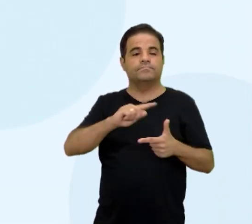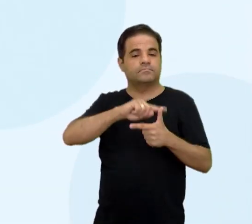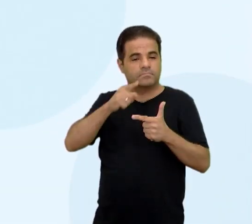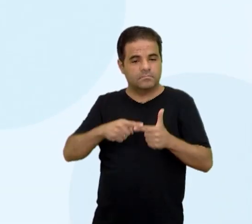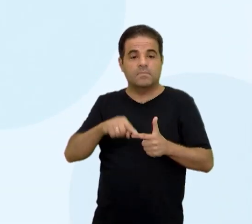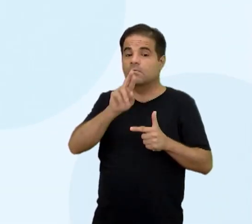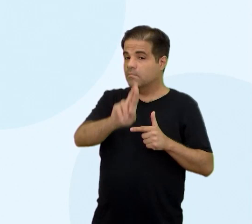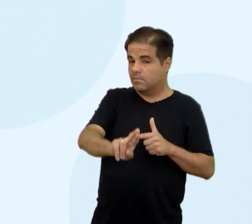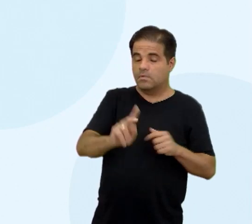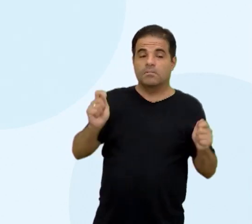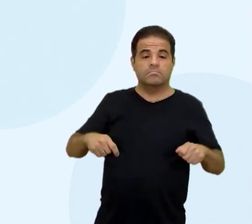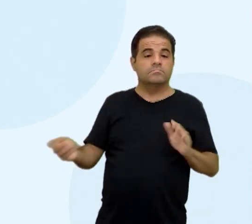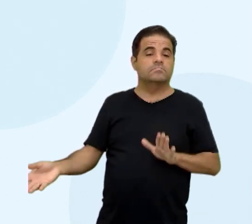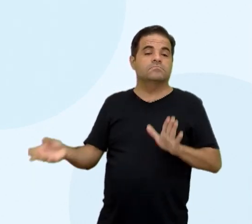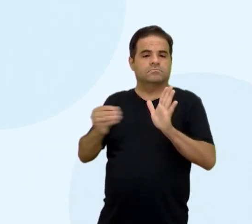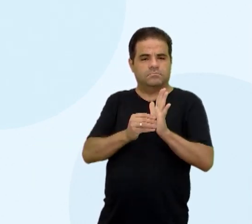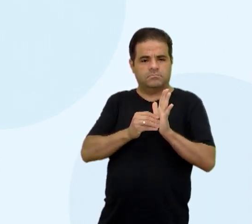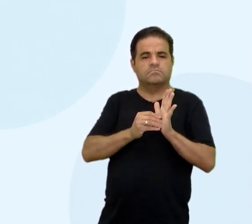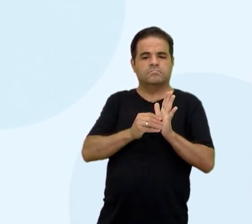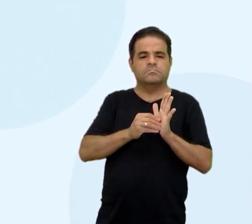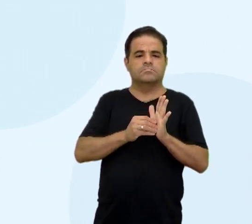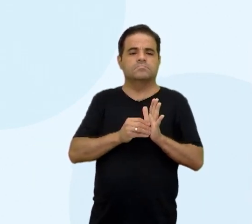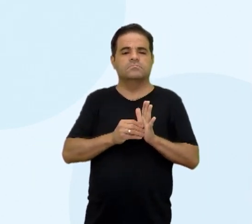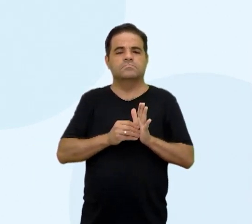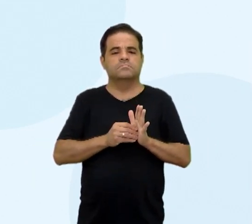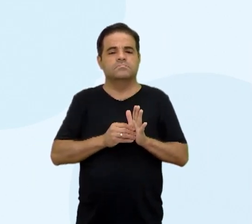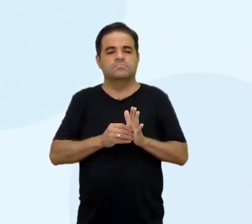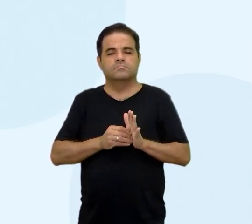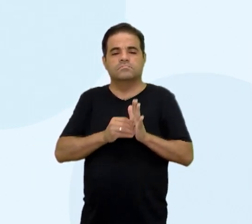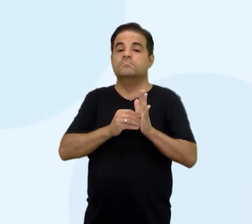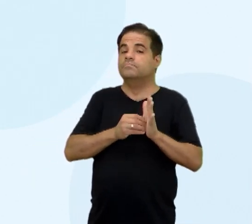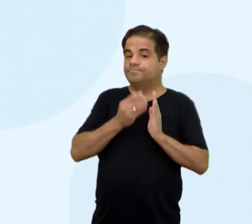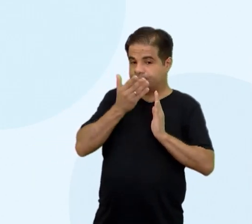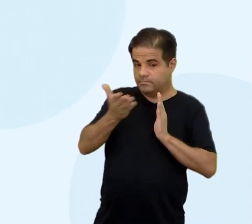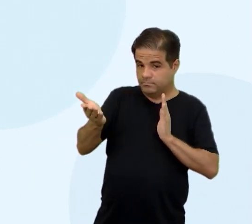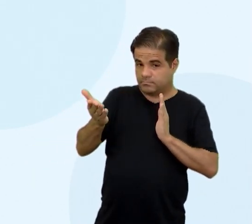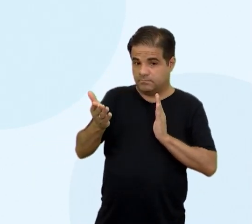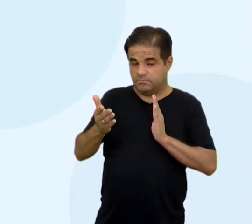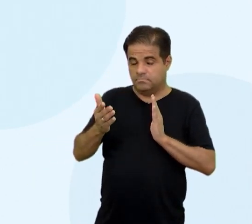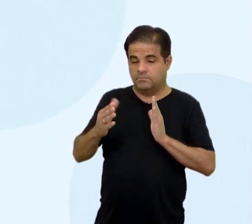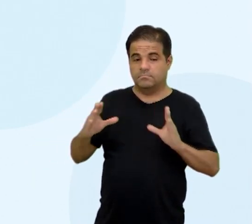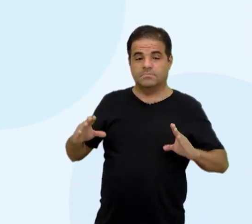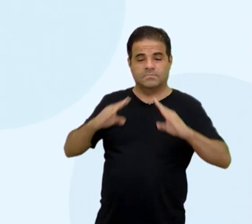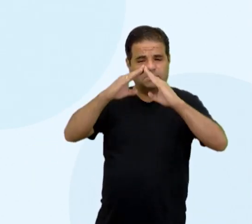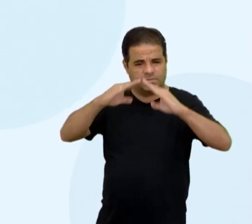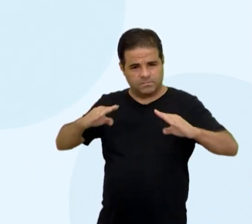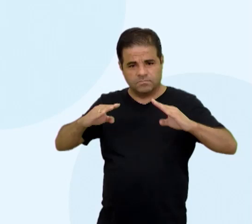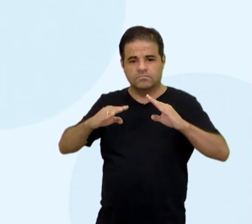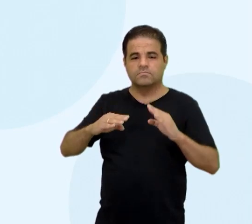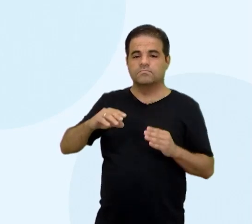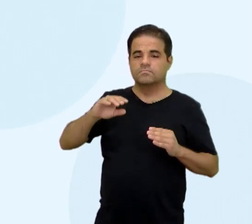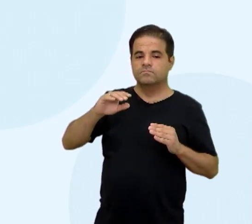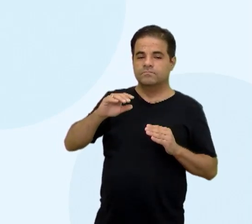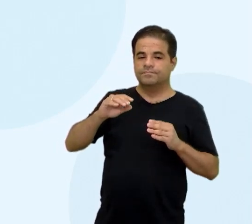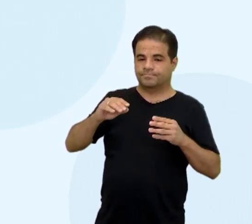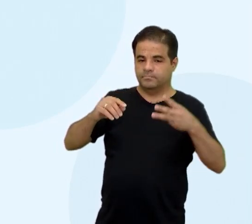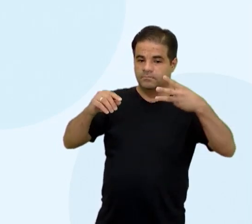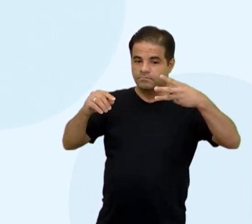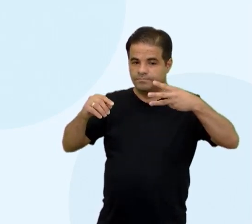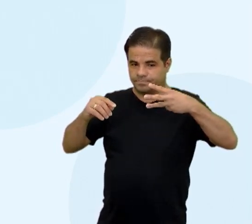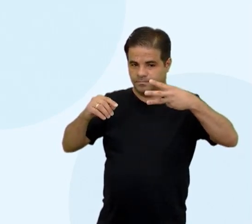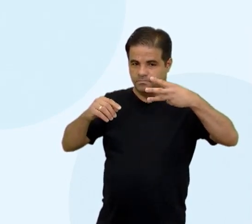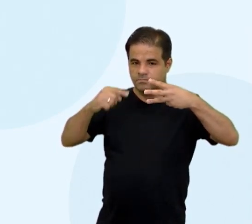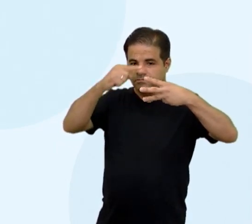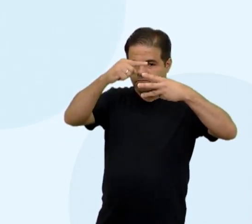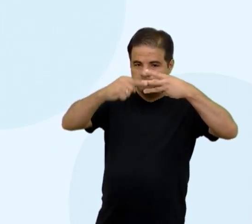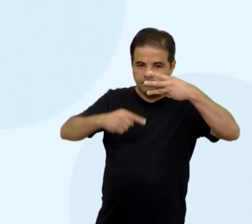R, ângulo a gente põe este símbolo aqui em cima, um chapéuzinho aí, né? É congruente, este é o símbolo de congruente, quer dizer,